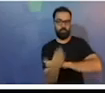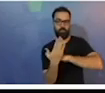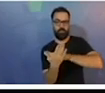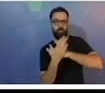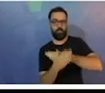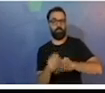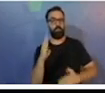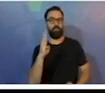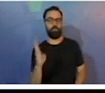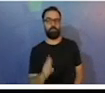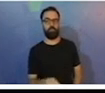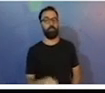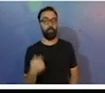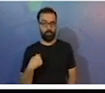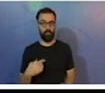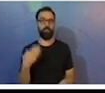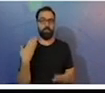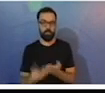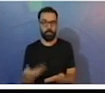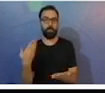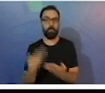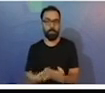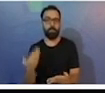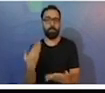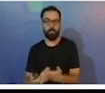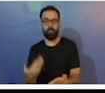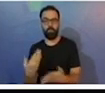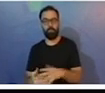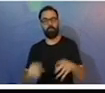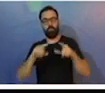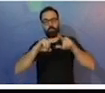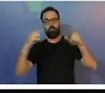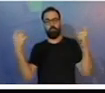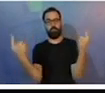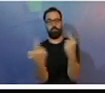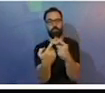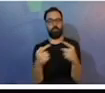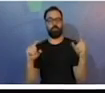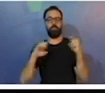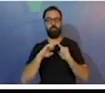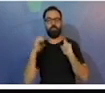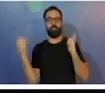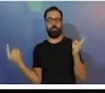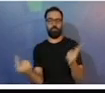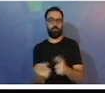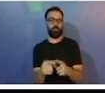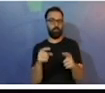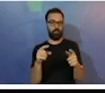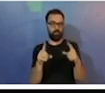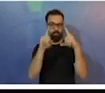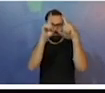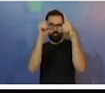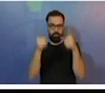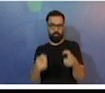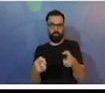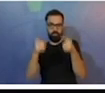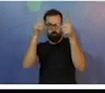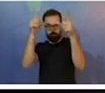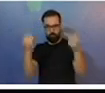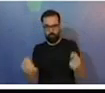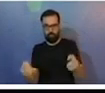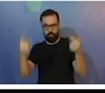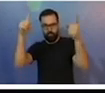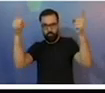E precisei estudar muito sobre os paralelos, linha do Equador, os trópicos, os círculos